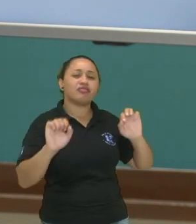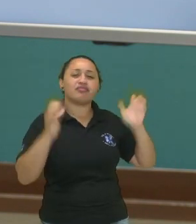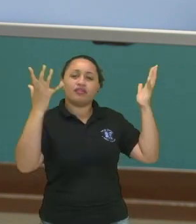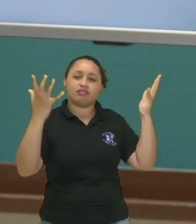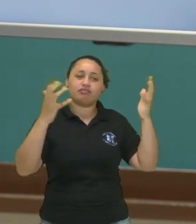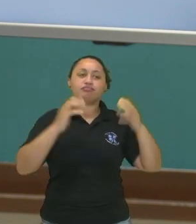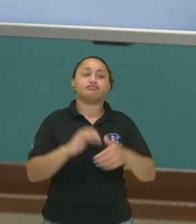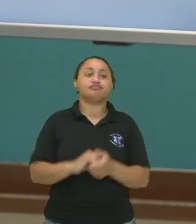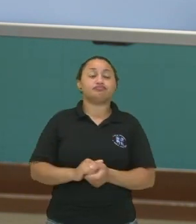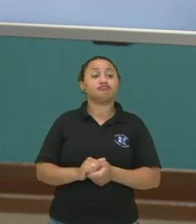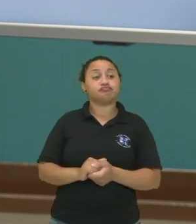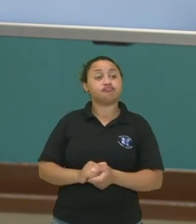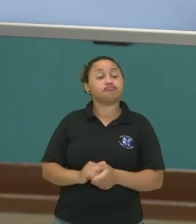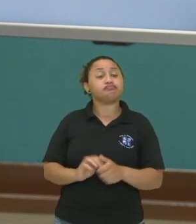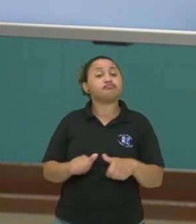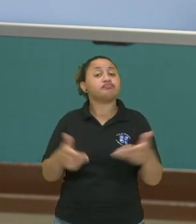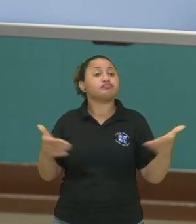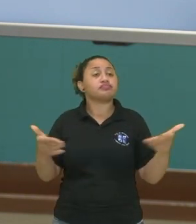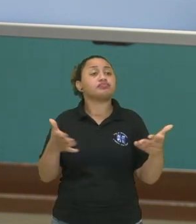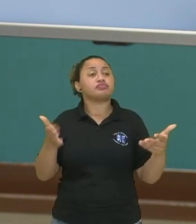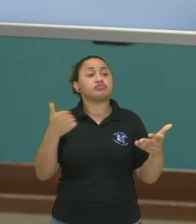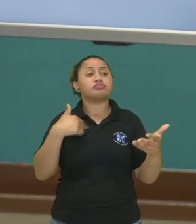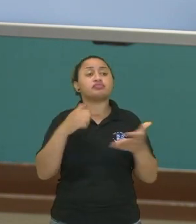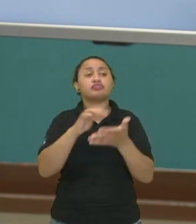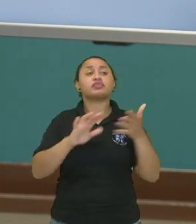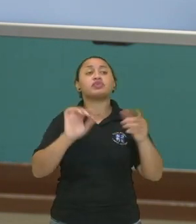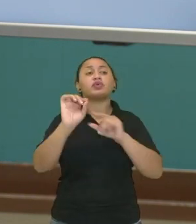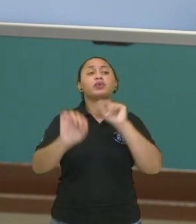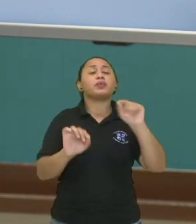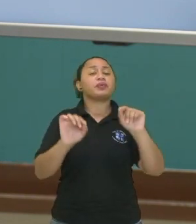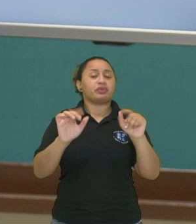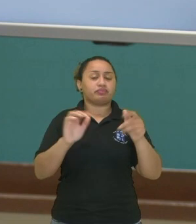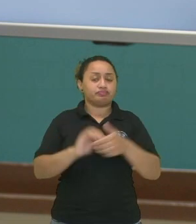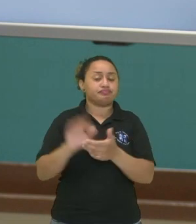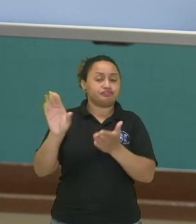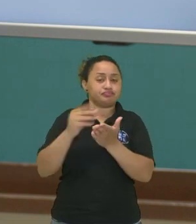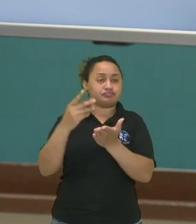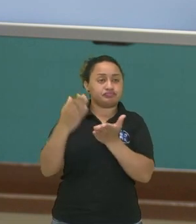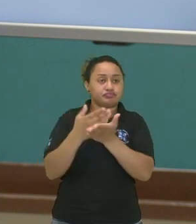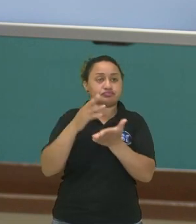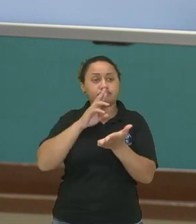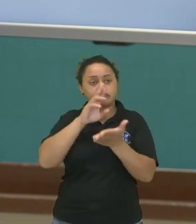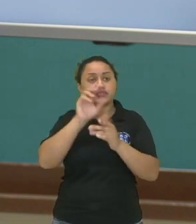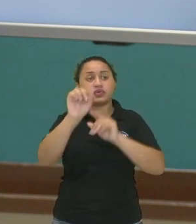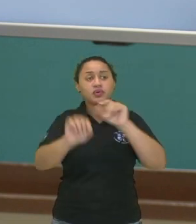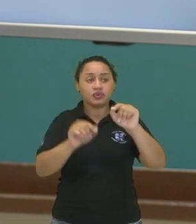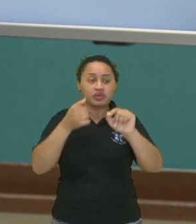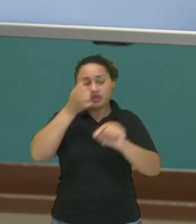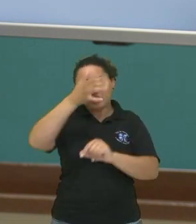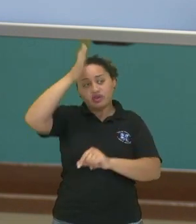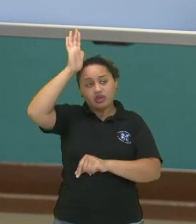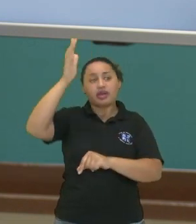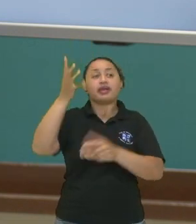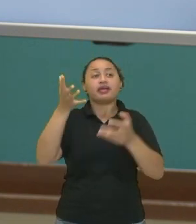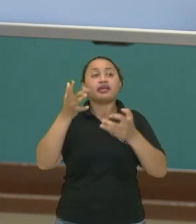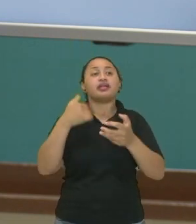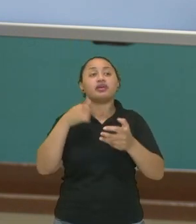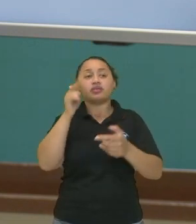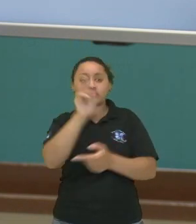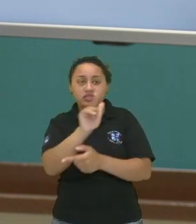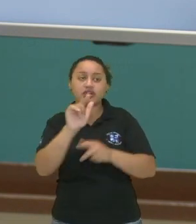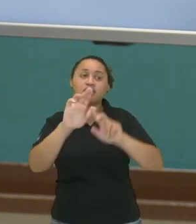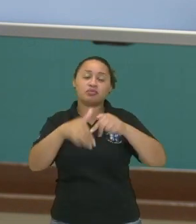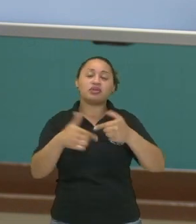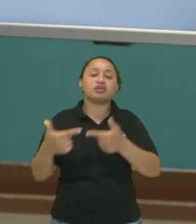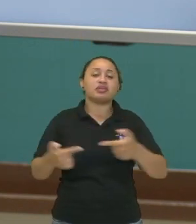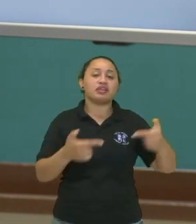de soldados romanos. Vamos resolver, vamos lá, junto comigo. Copie seu caderno e responda: o que os romanos buscavam alcançar com as